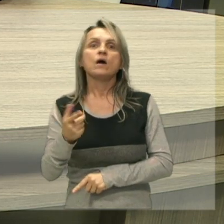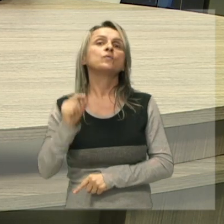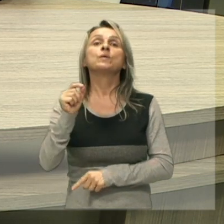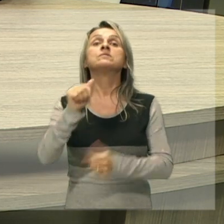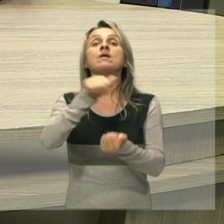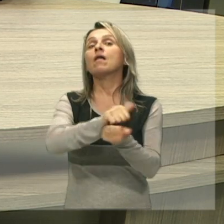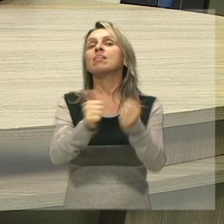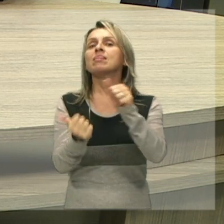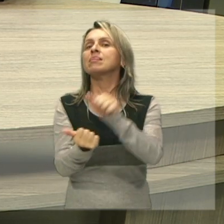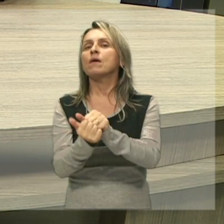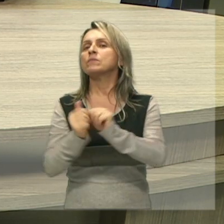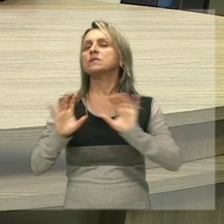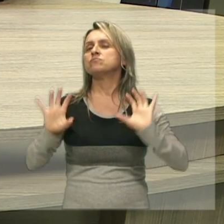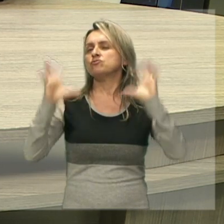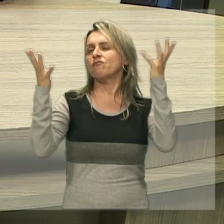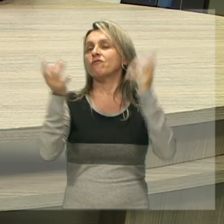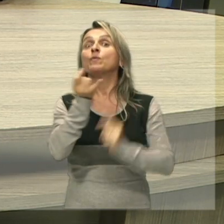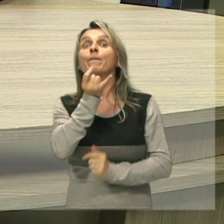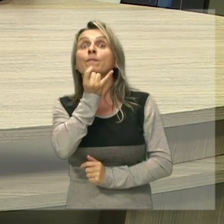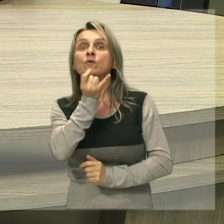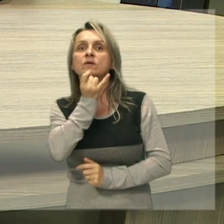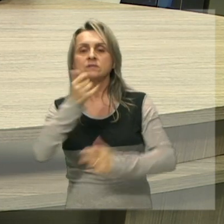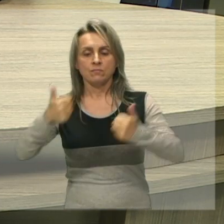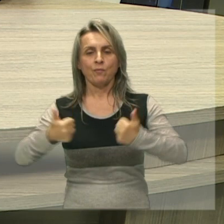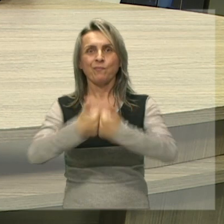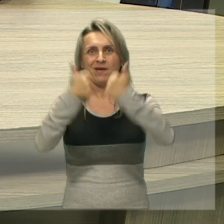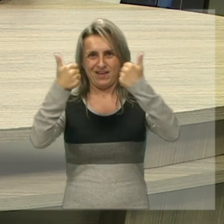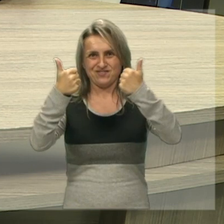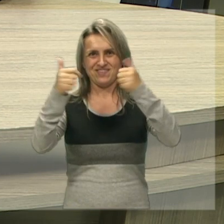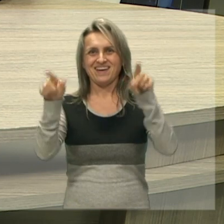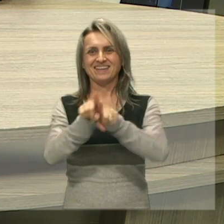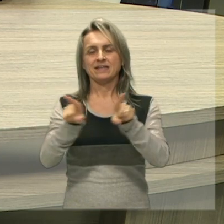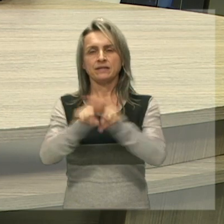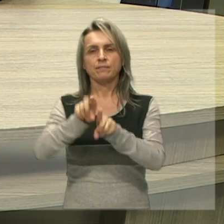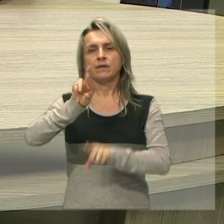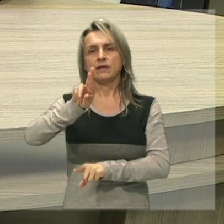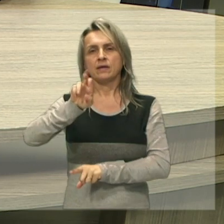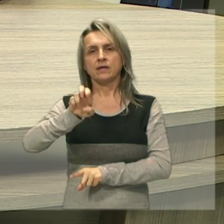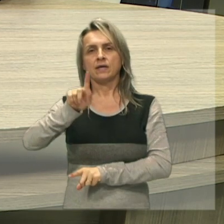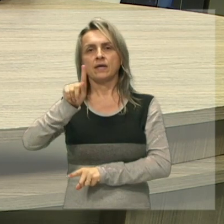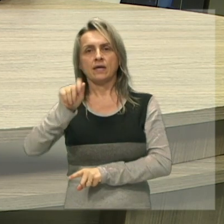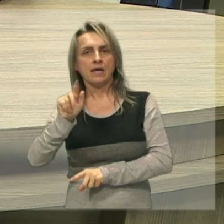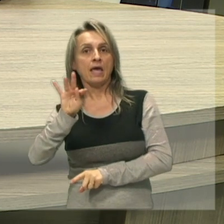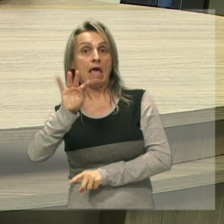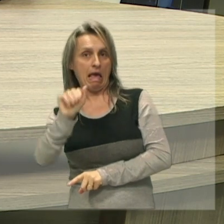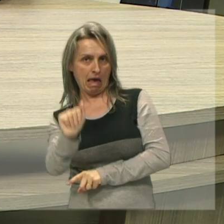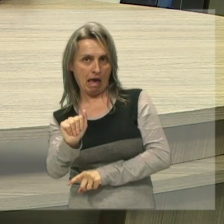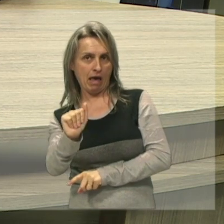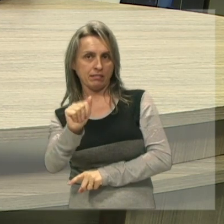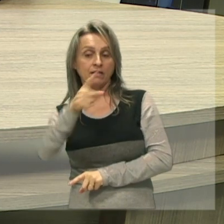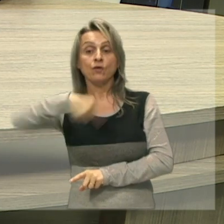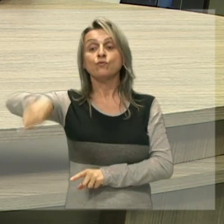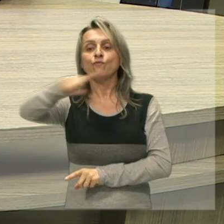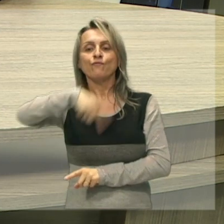exemplo, Marejada e a Regata de Volta ao Mundo, que já aconteceu aqui em Itajaí várias vezes e